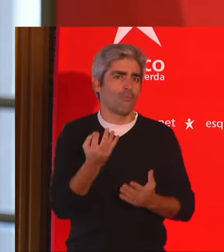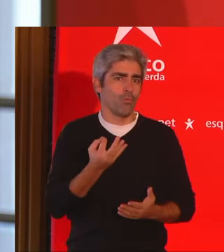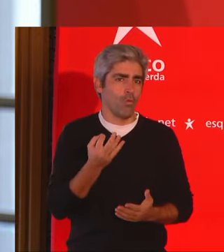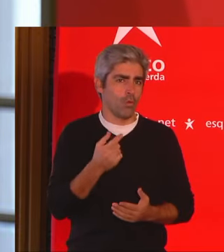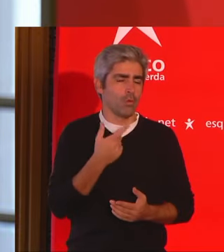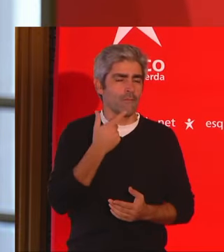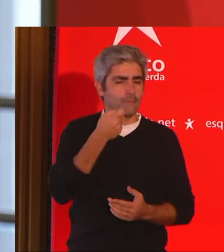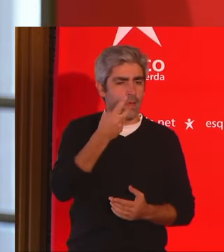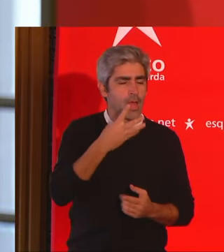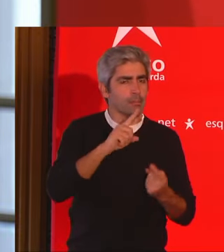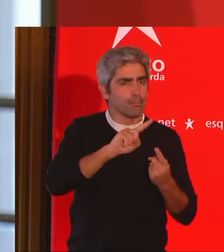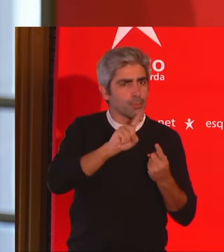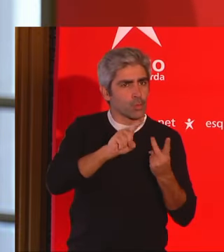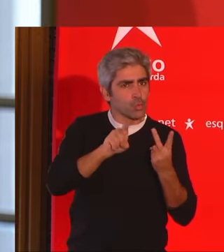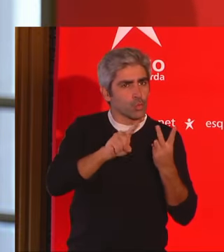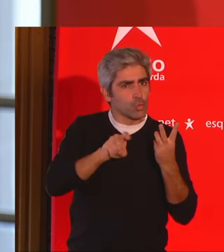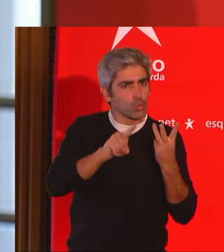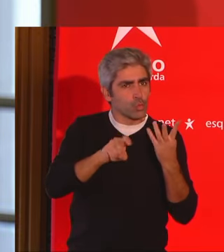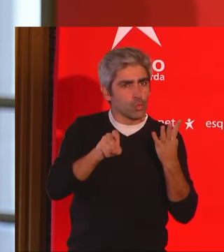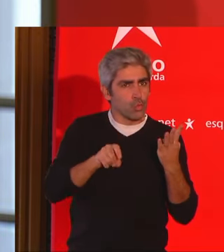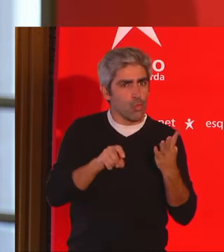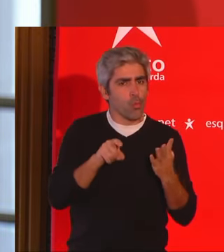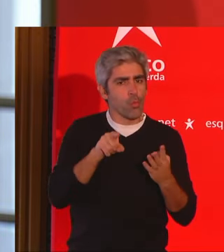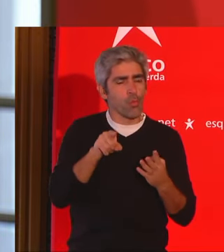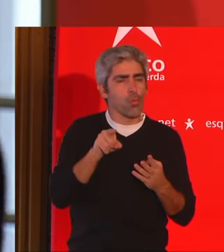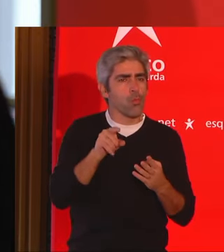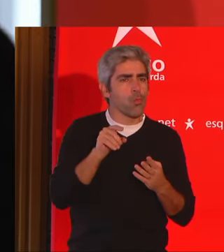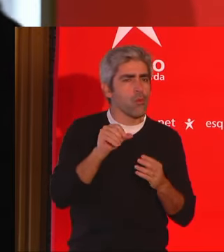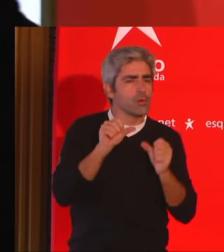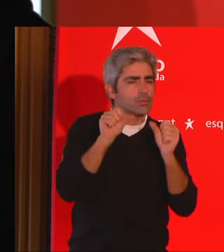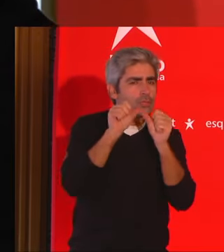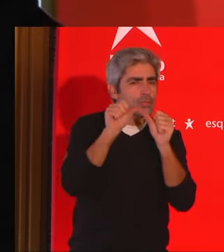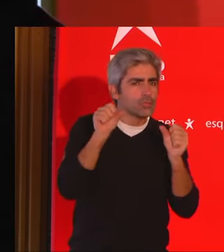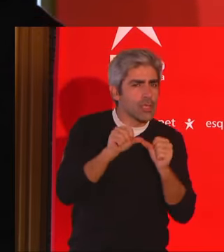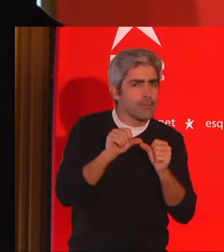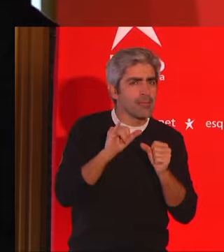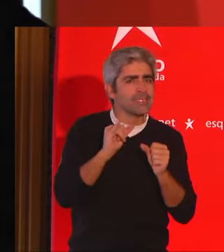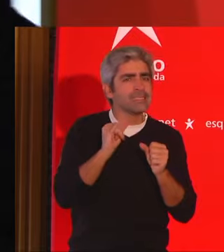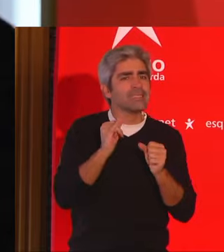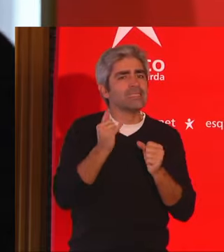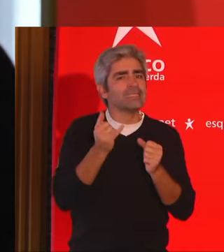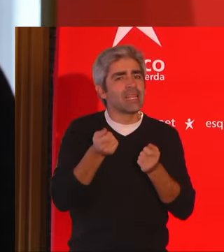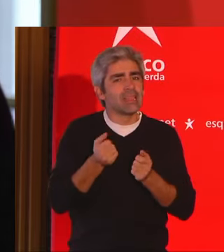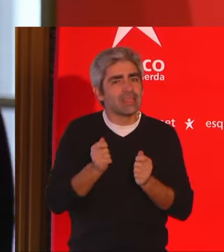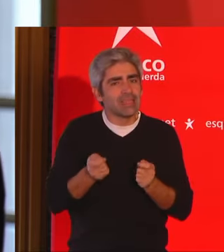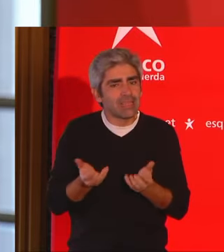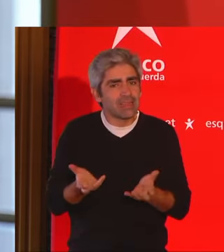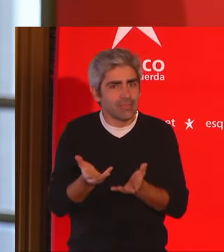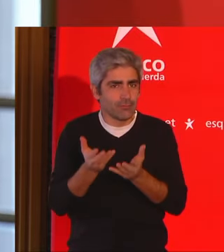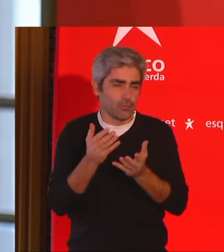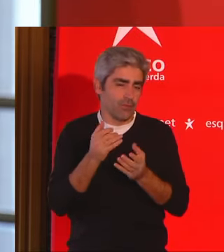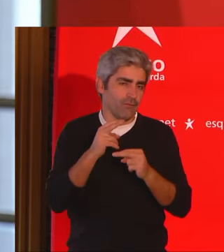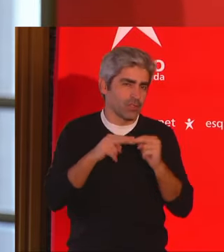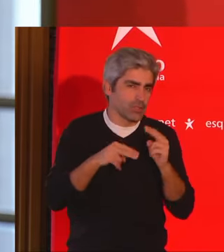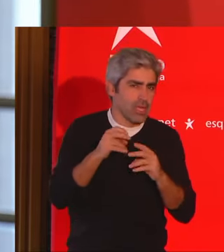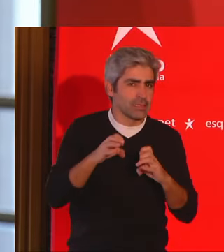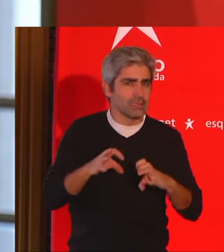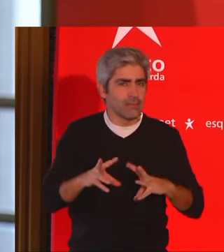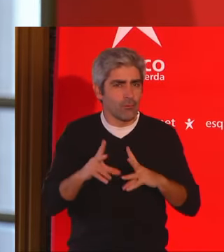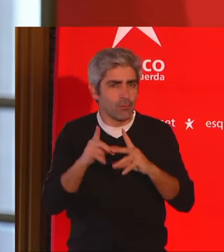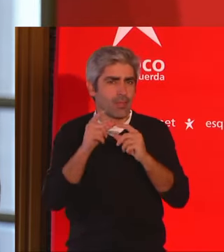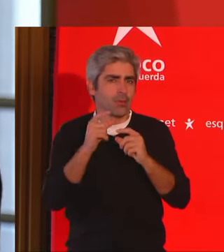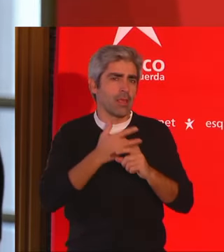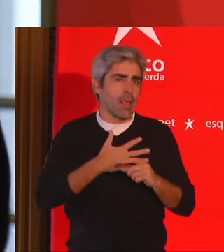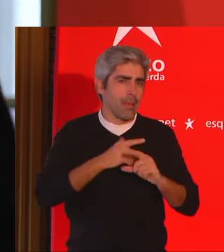um conjunto de perguntas sobre o CIFID, o chamado Sistema de Incentivos Fiscais à Investigação e Desenvolvimento